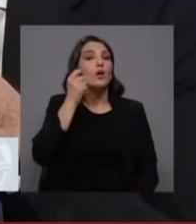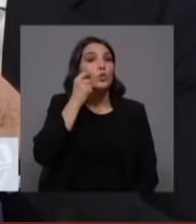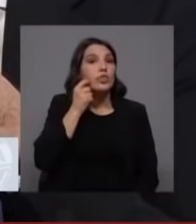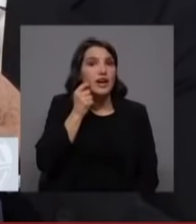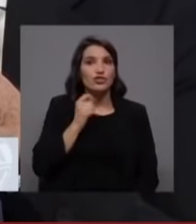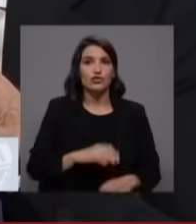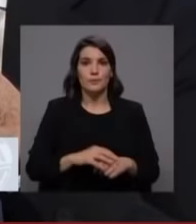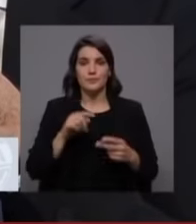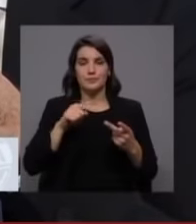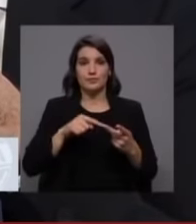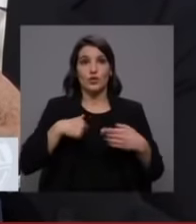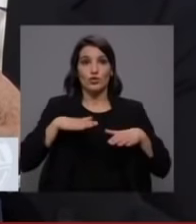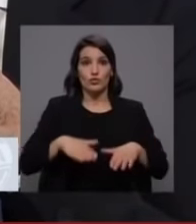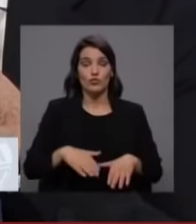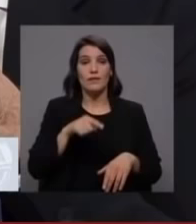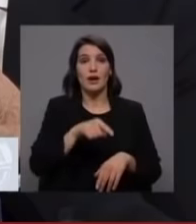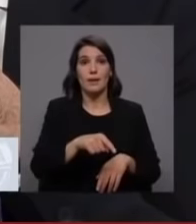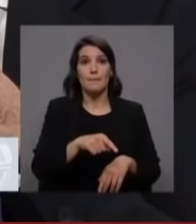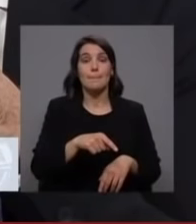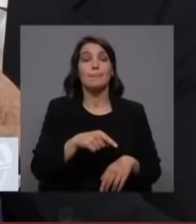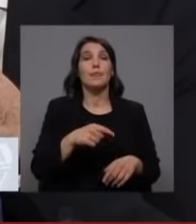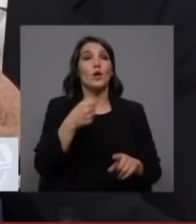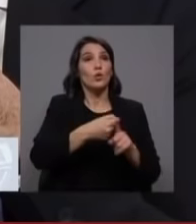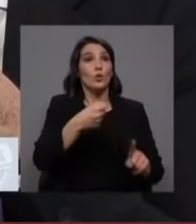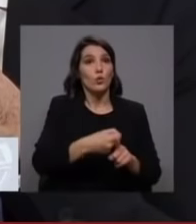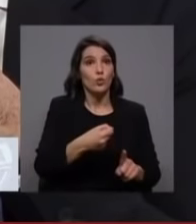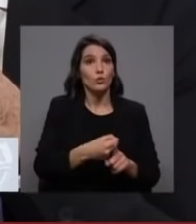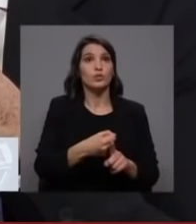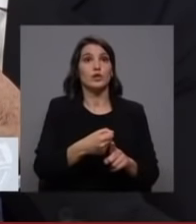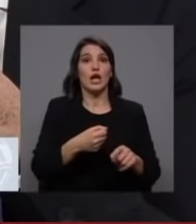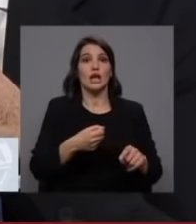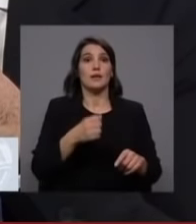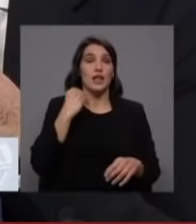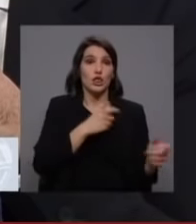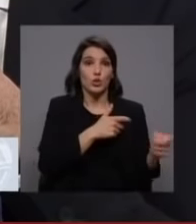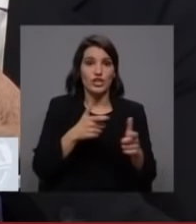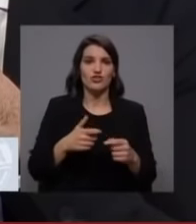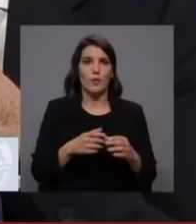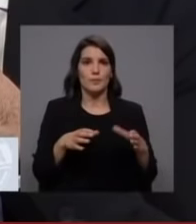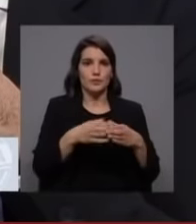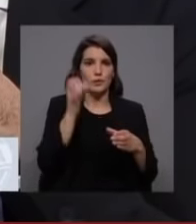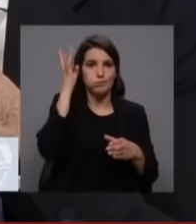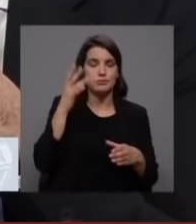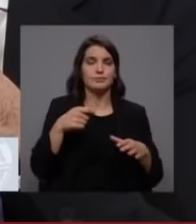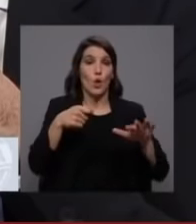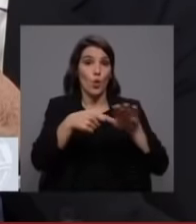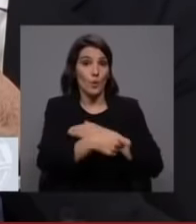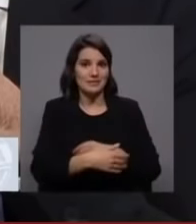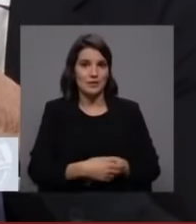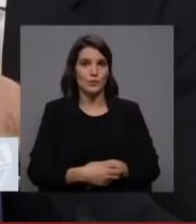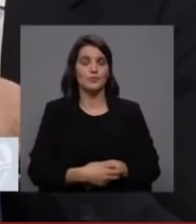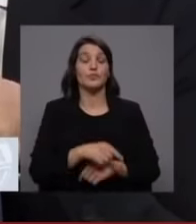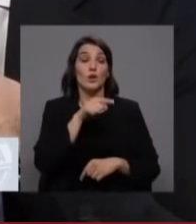fiz um combate ao terrorismo organizada combate à corrupção